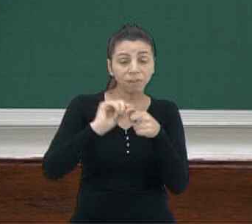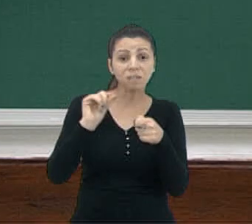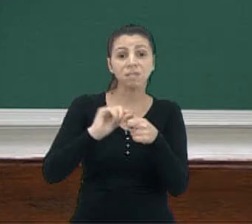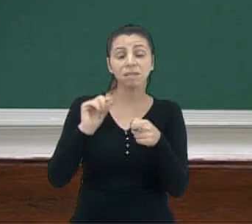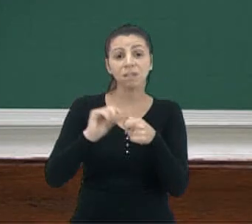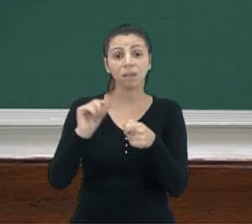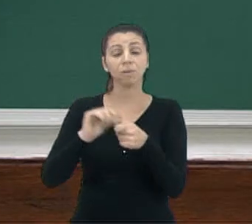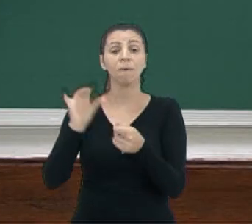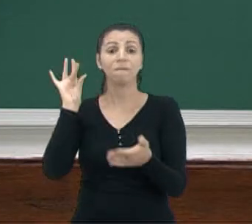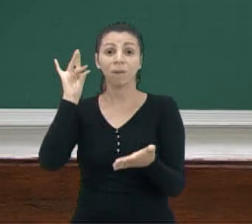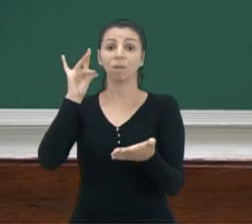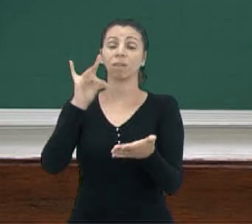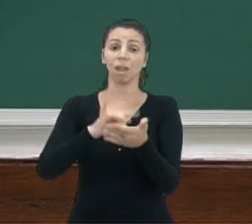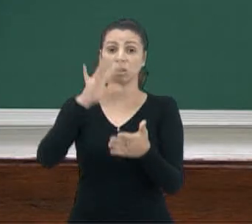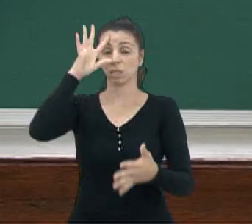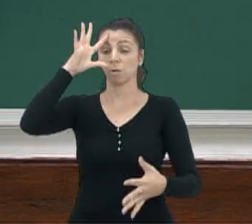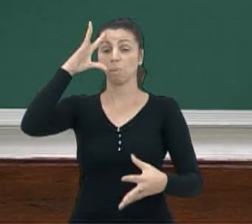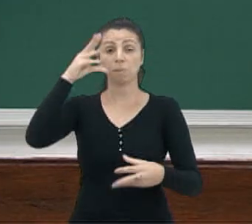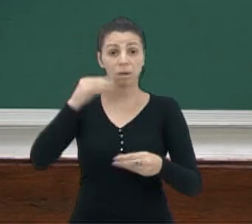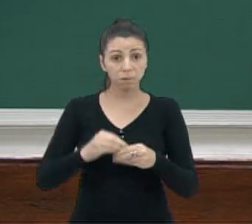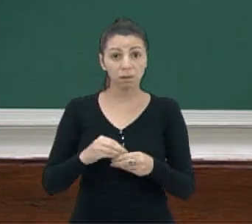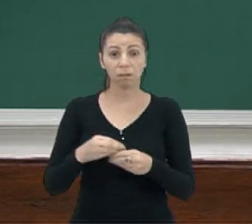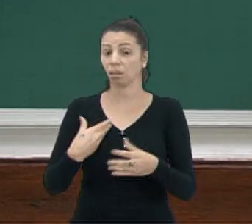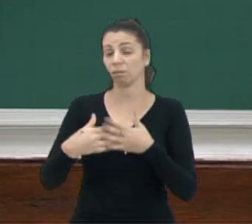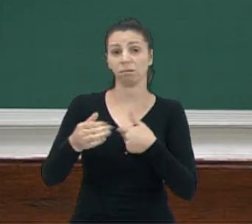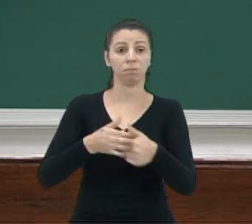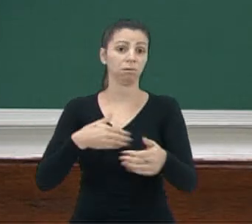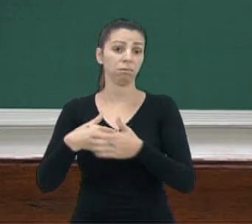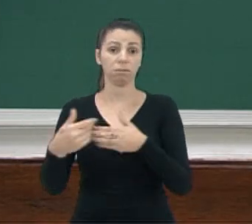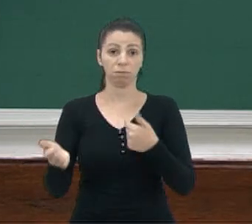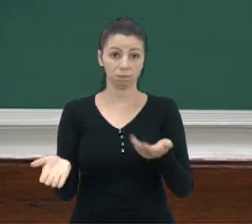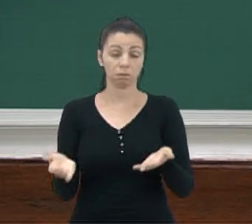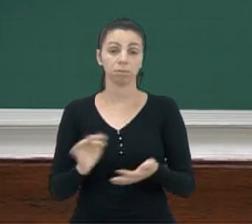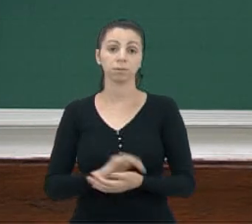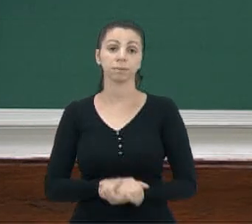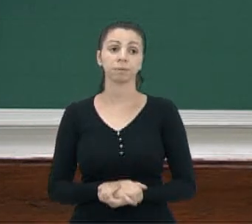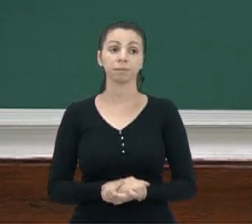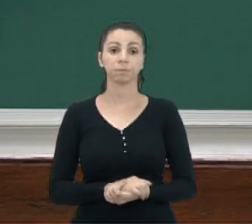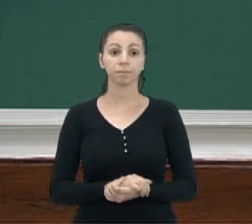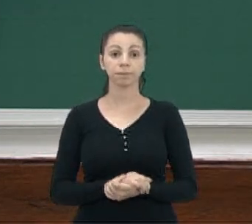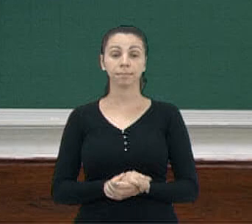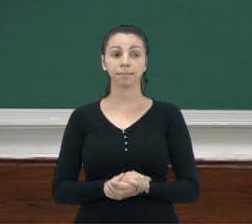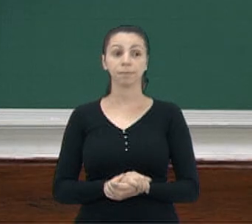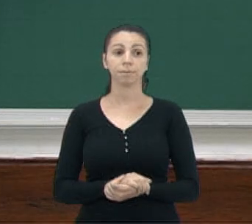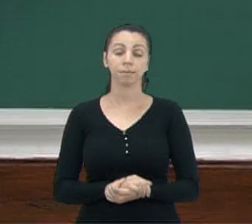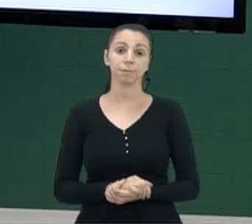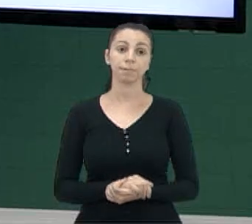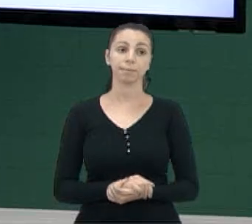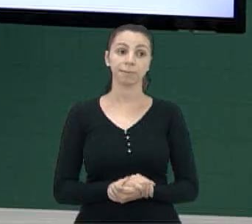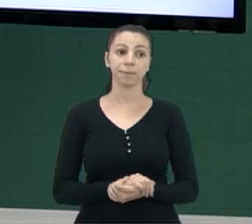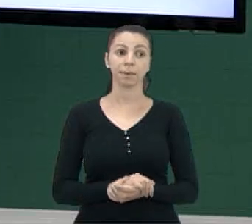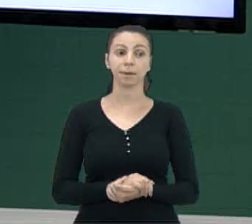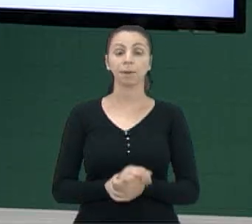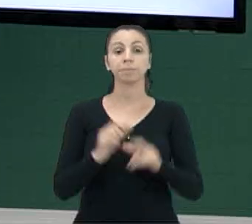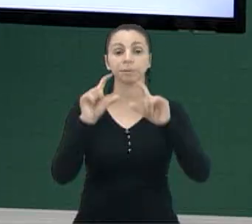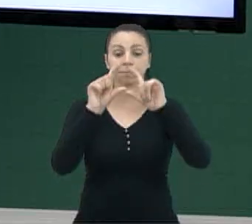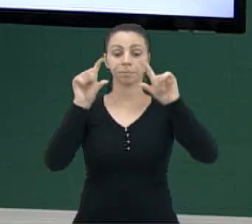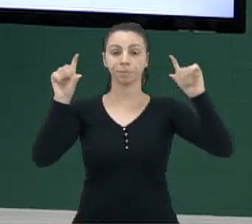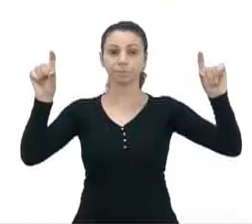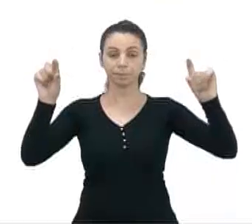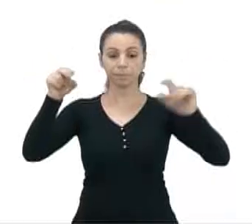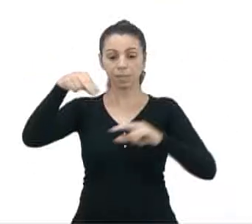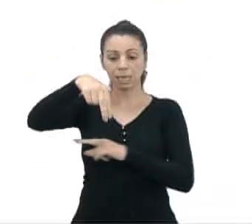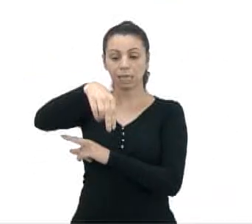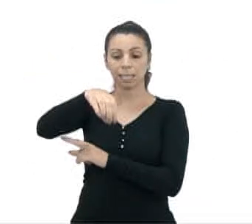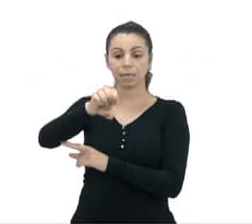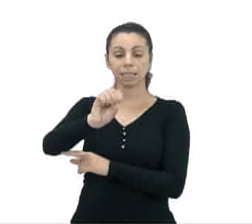aquilo com sabedoria, não está assim jogando de qualquer forma. Certo? Então, olhem só, no trecho, nesse mês